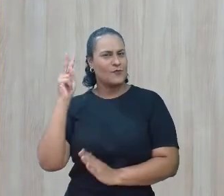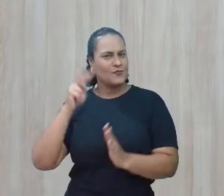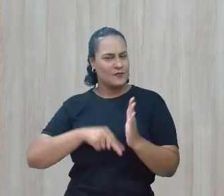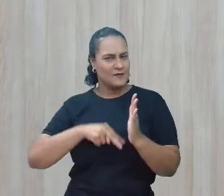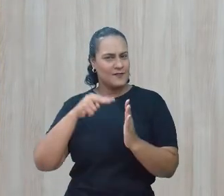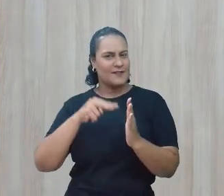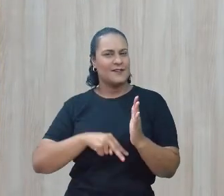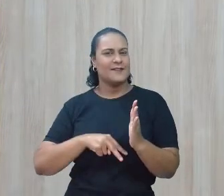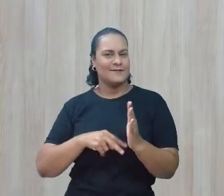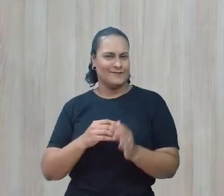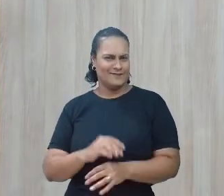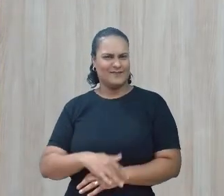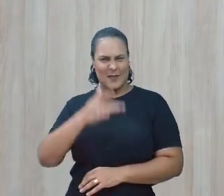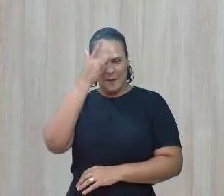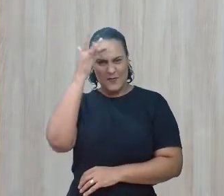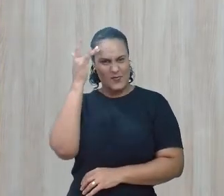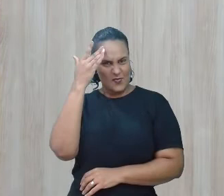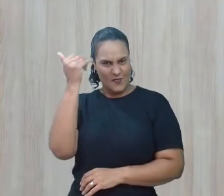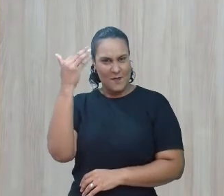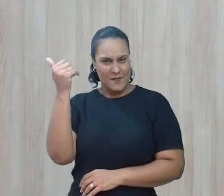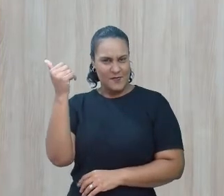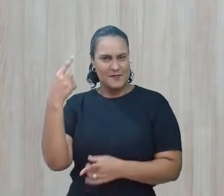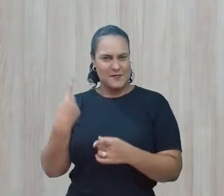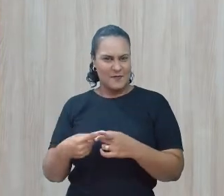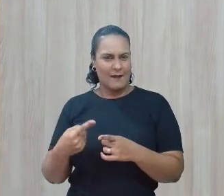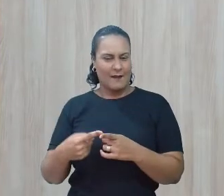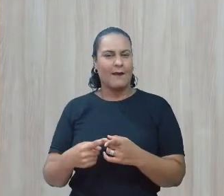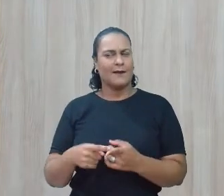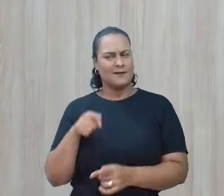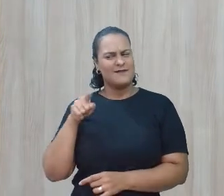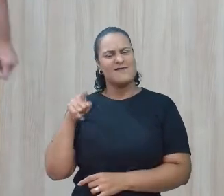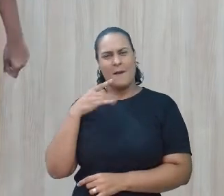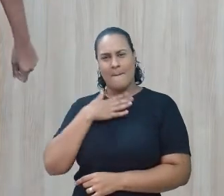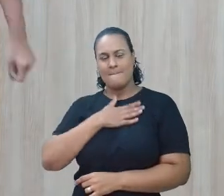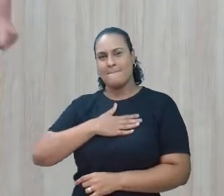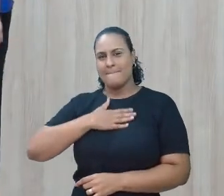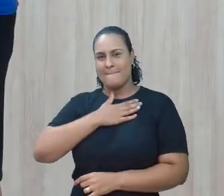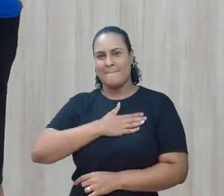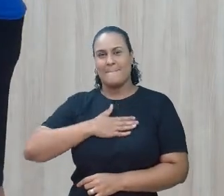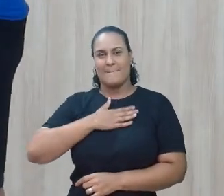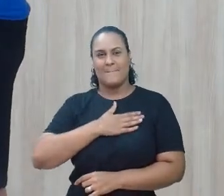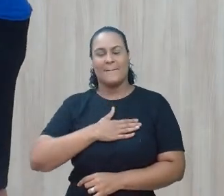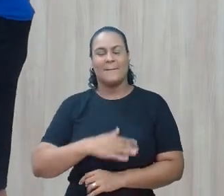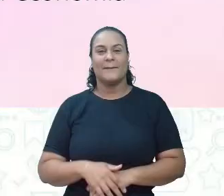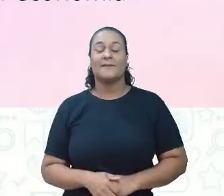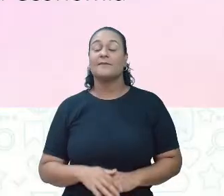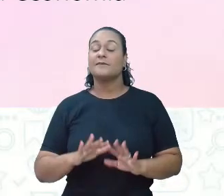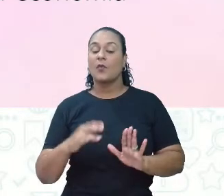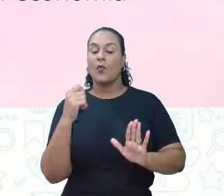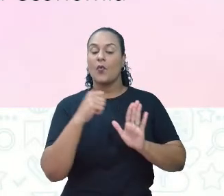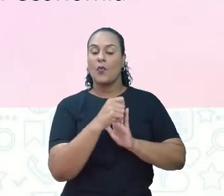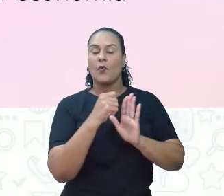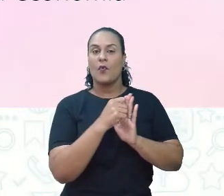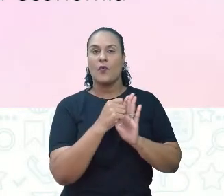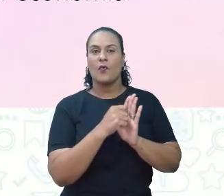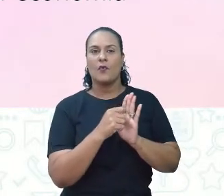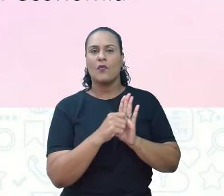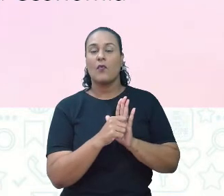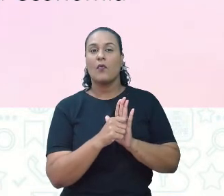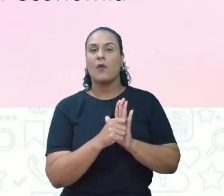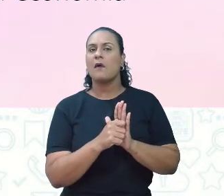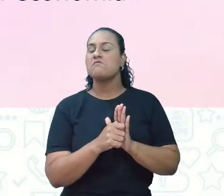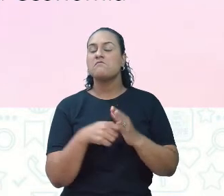de pessoas famosas, porque famosos também amam, artistas também amam. Então, ó, para fazer uma boa carta, o que é necessário?